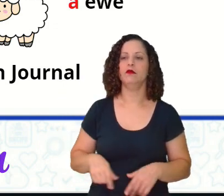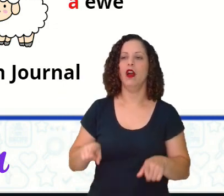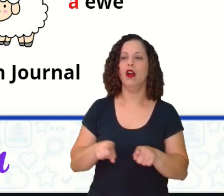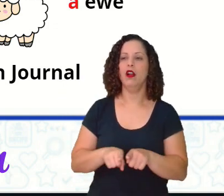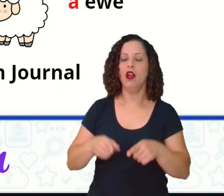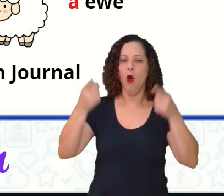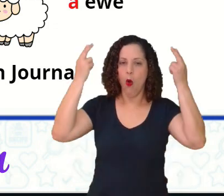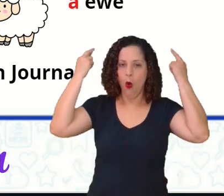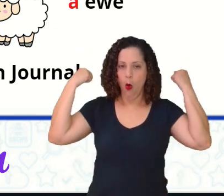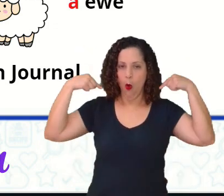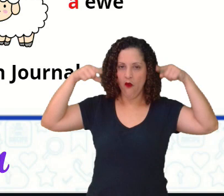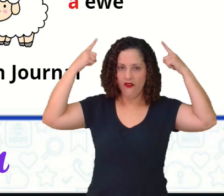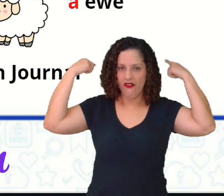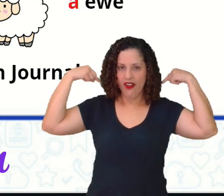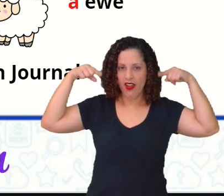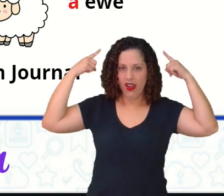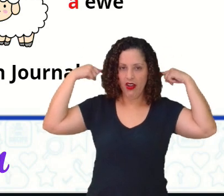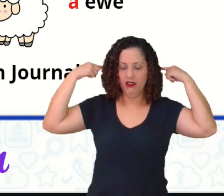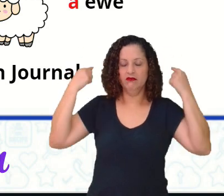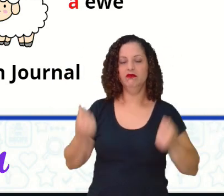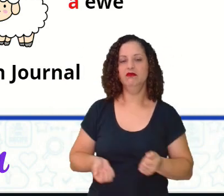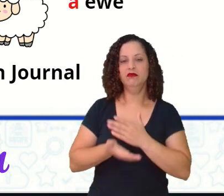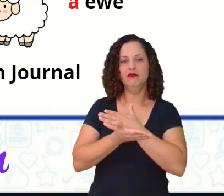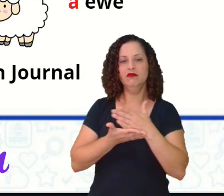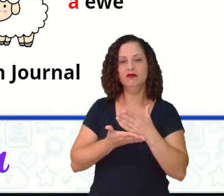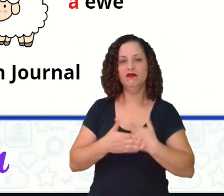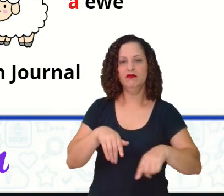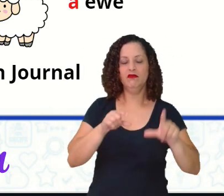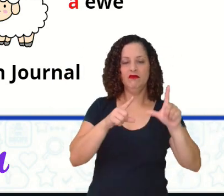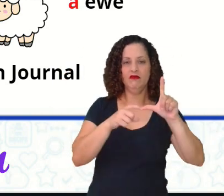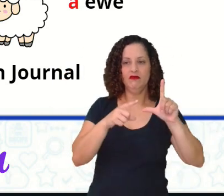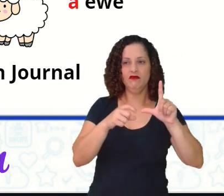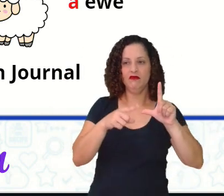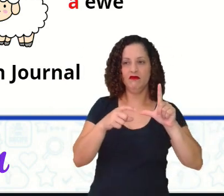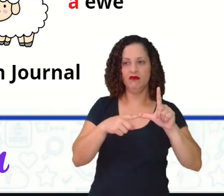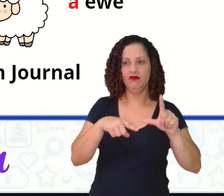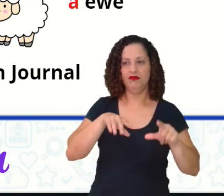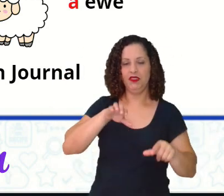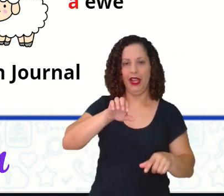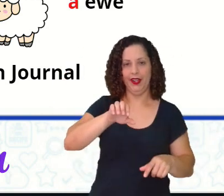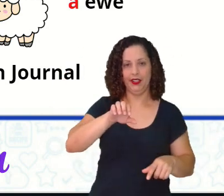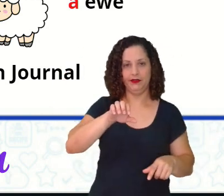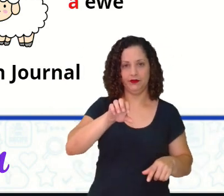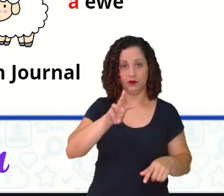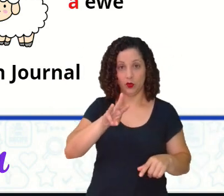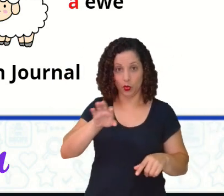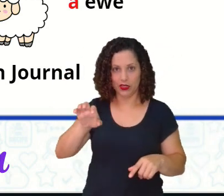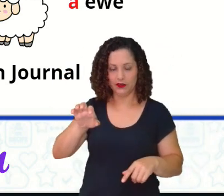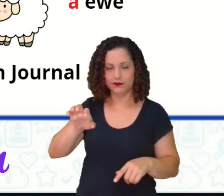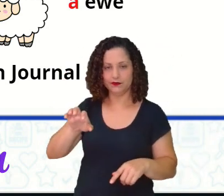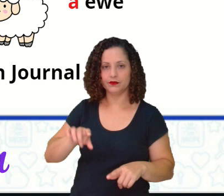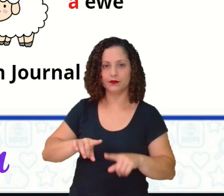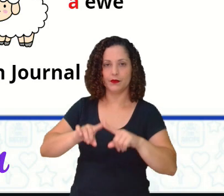Ovelha. Ovelha começa com a letra E. Só que a pronúncia é iu,